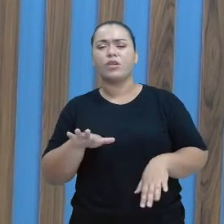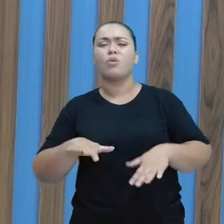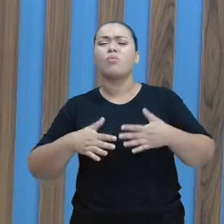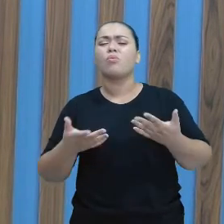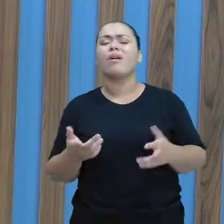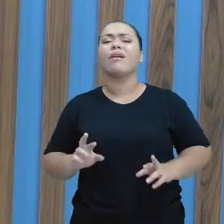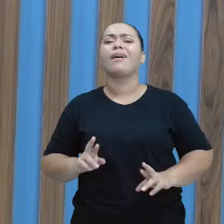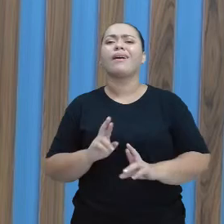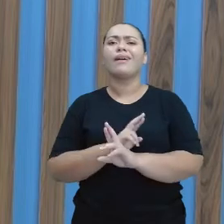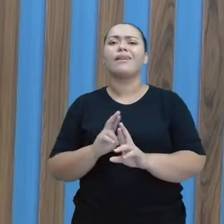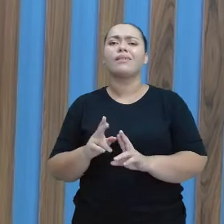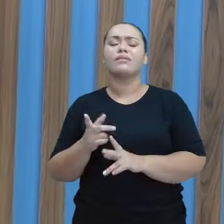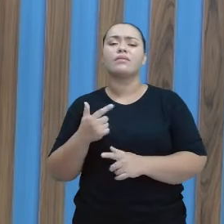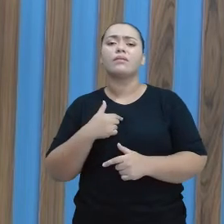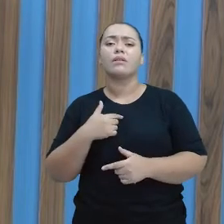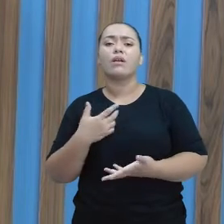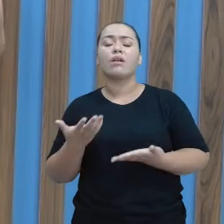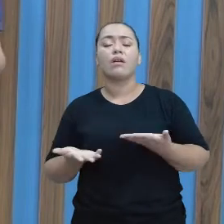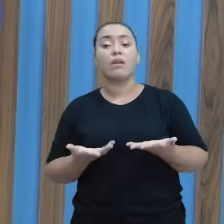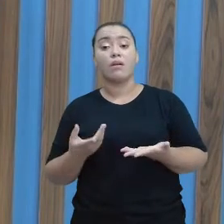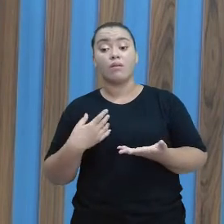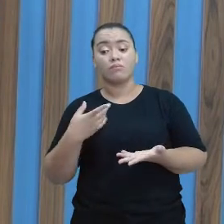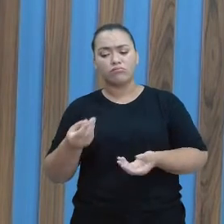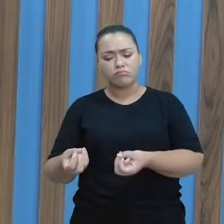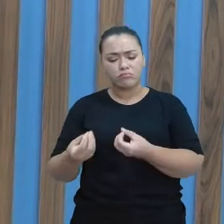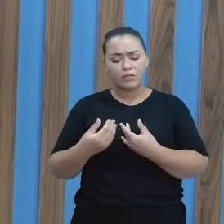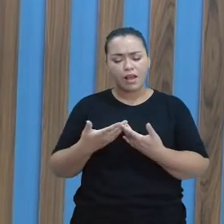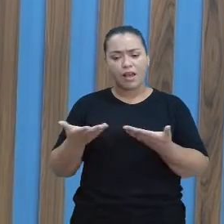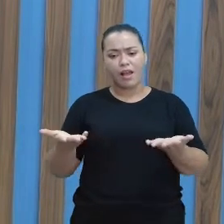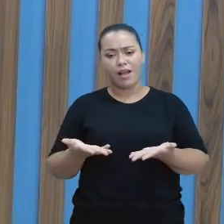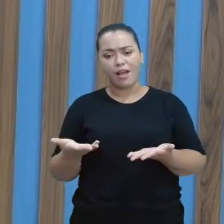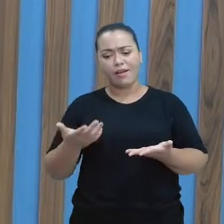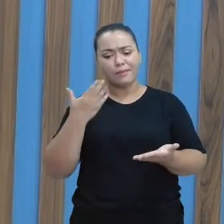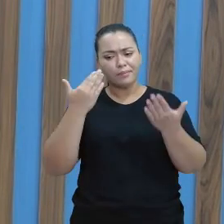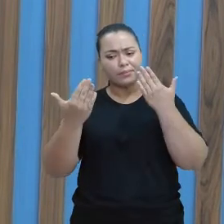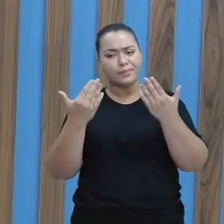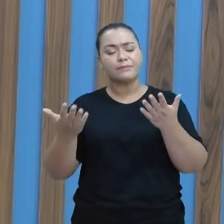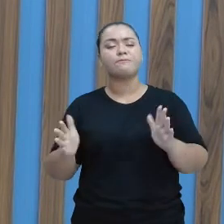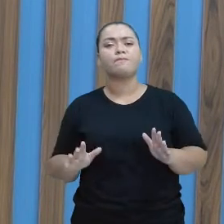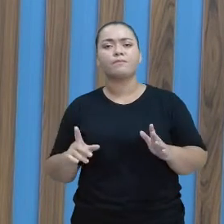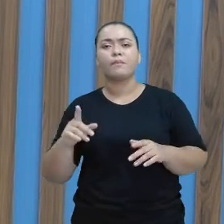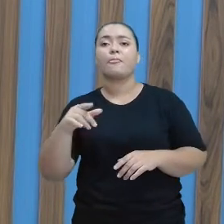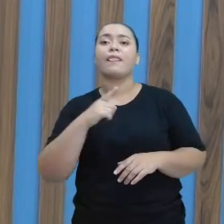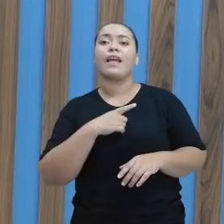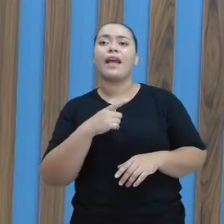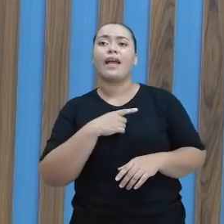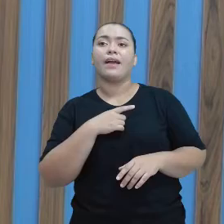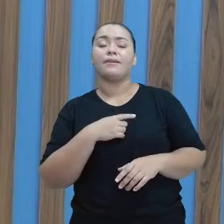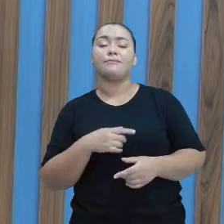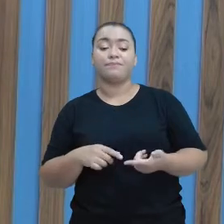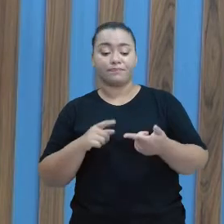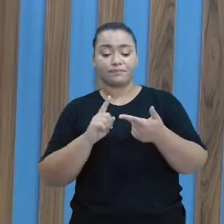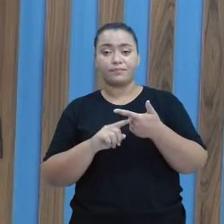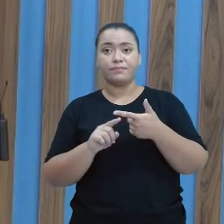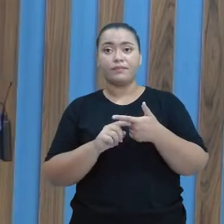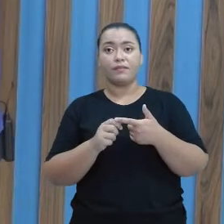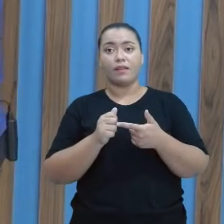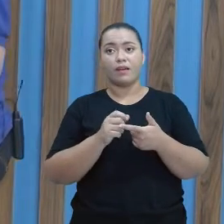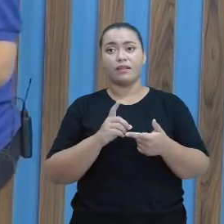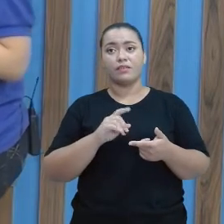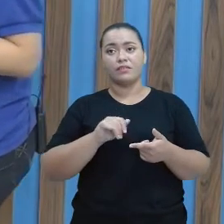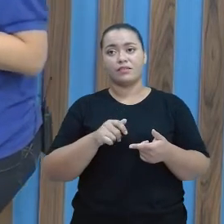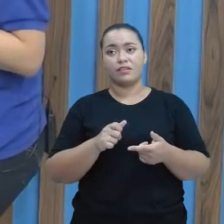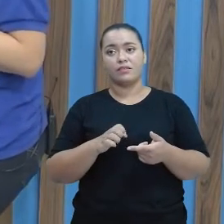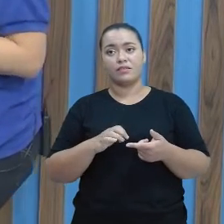é a relação que me oferece esse tipo de comparação? O cateto oposto e o cateto adjacente. Então, a gente já